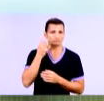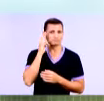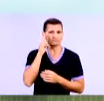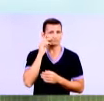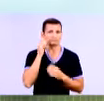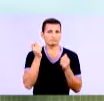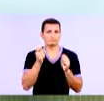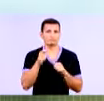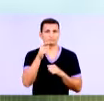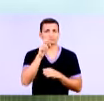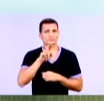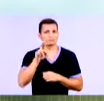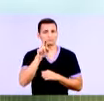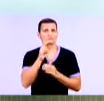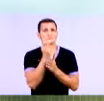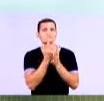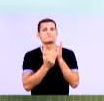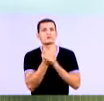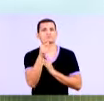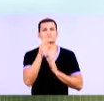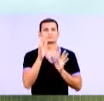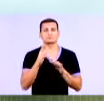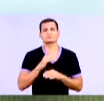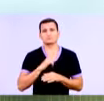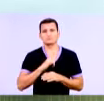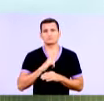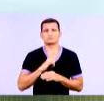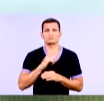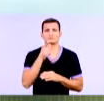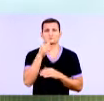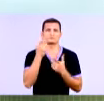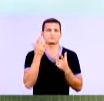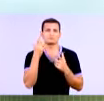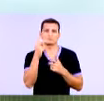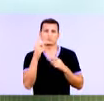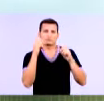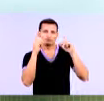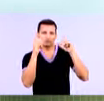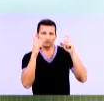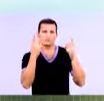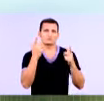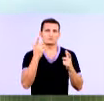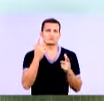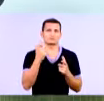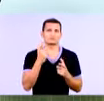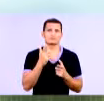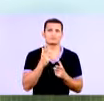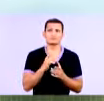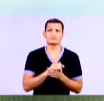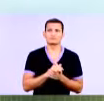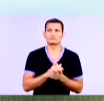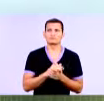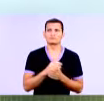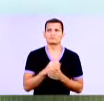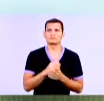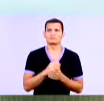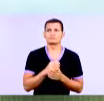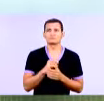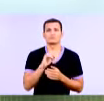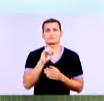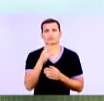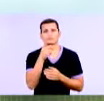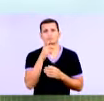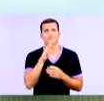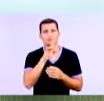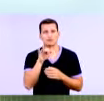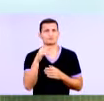você usar uma imagem que você já tem, né? De repente você obteve com a sua câmera digital, né? Enfim, ou você vai usar sua